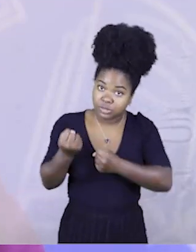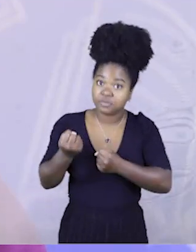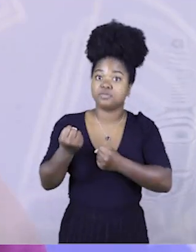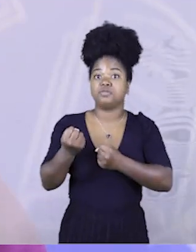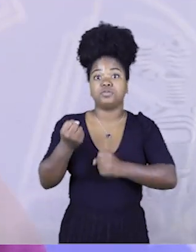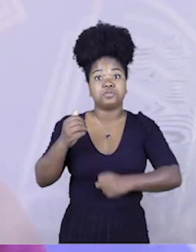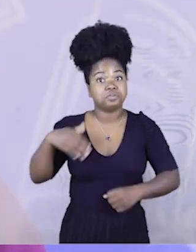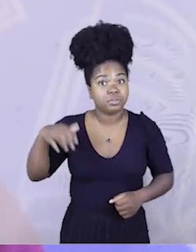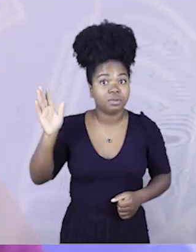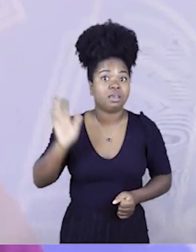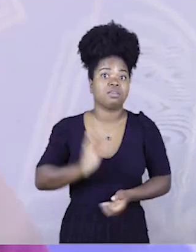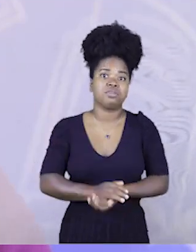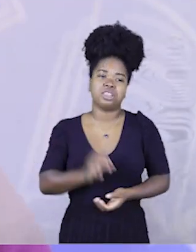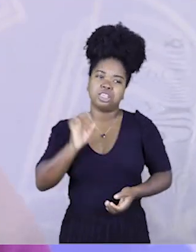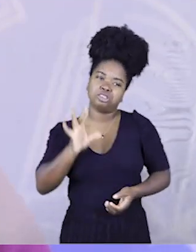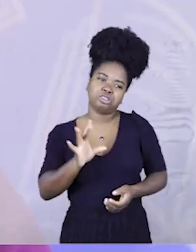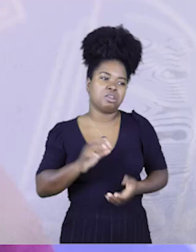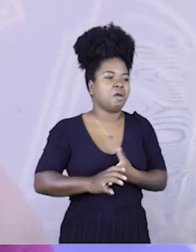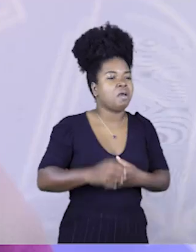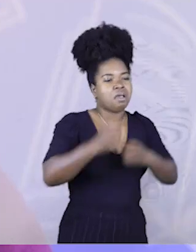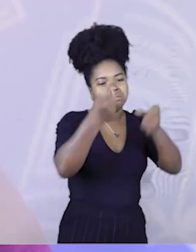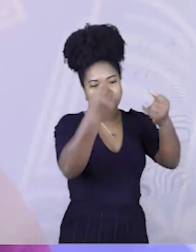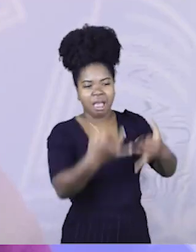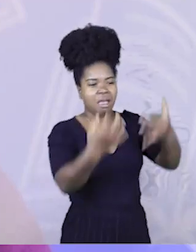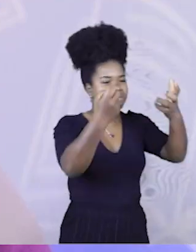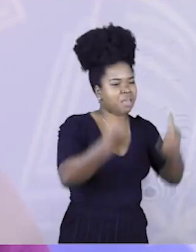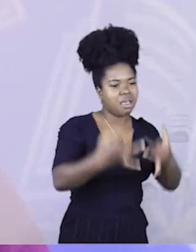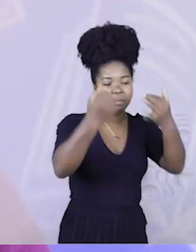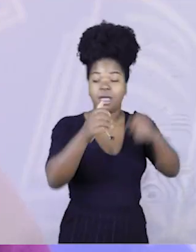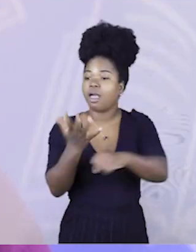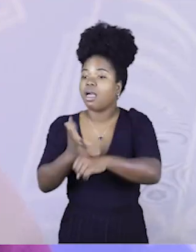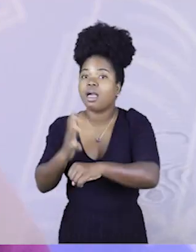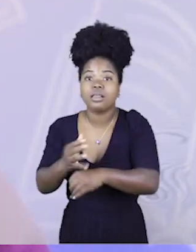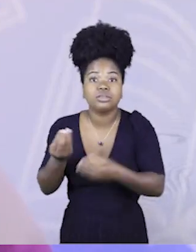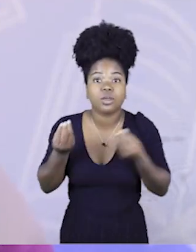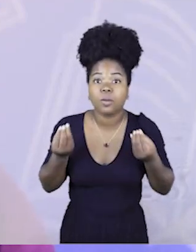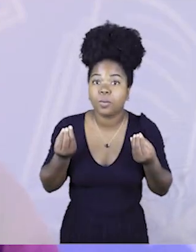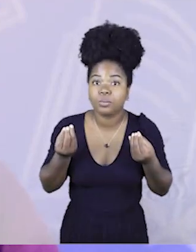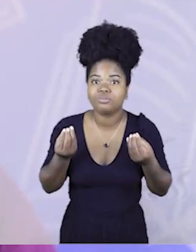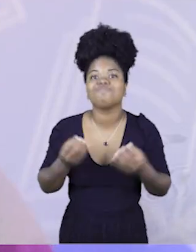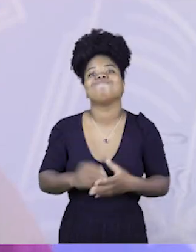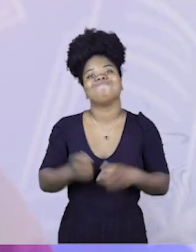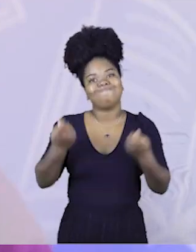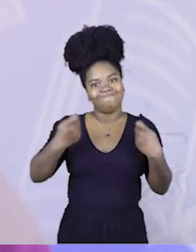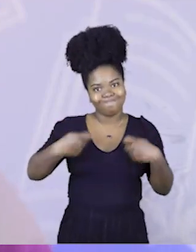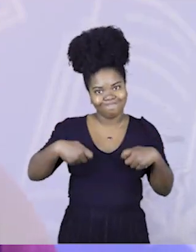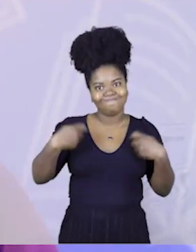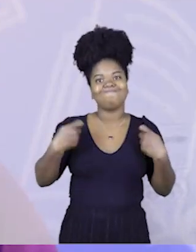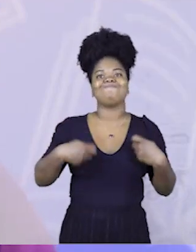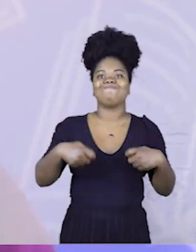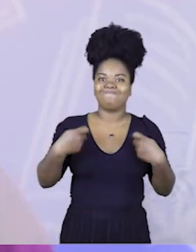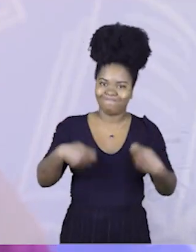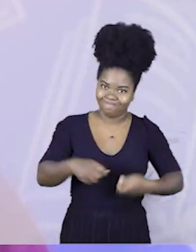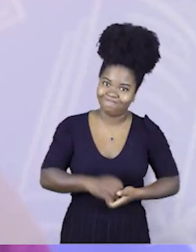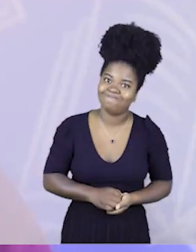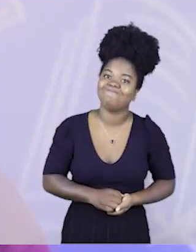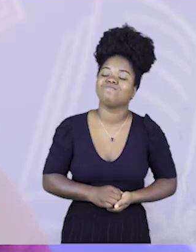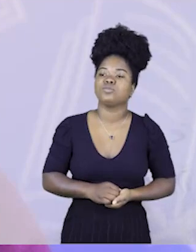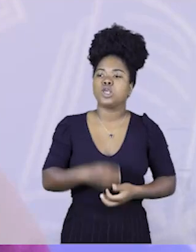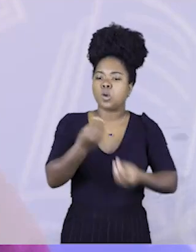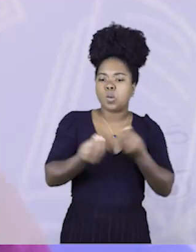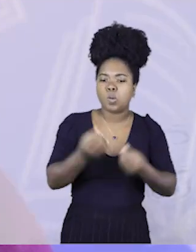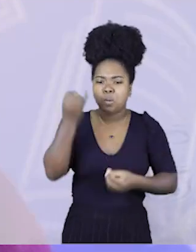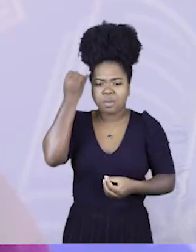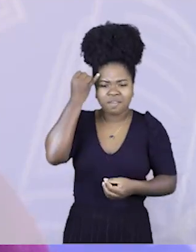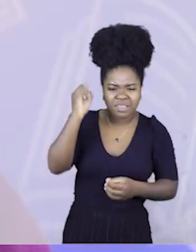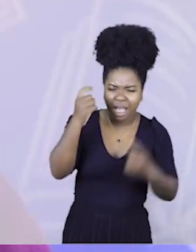possível falar em executar políticas públicas de direitos humanos, evitar violações e combater essas violações